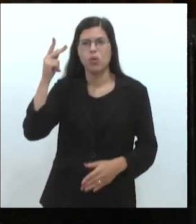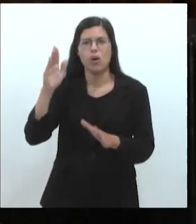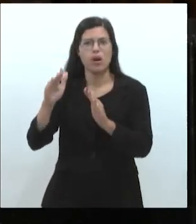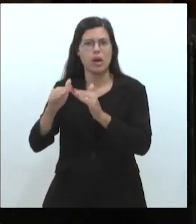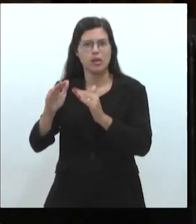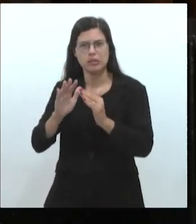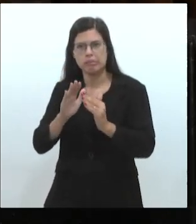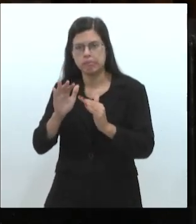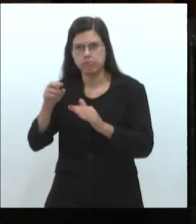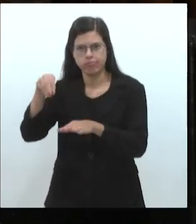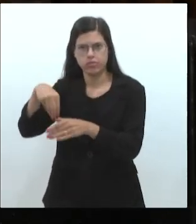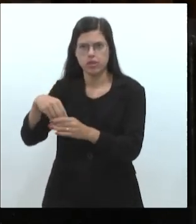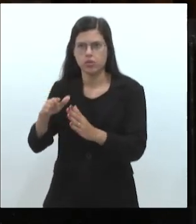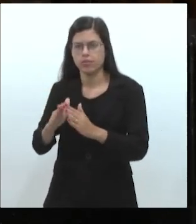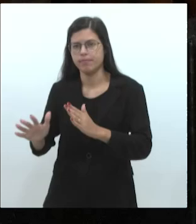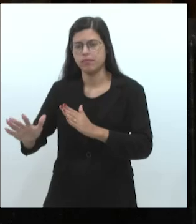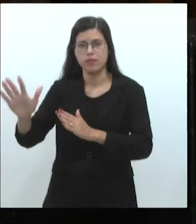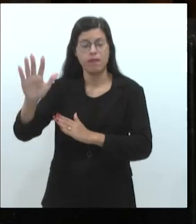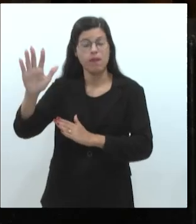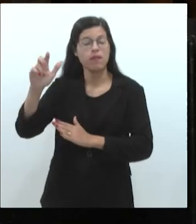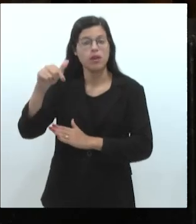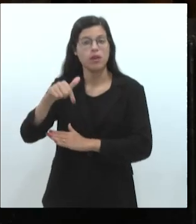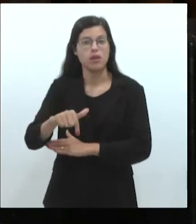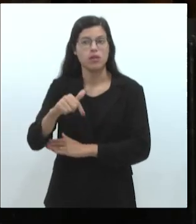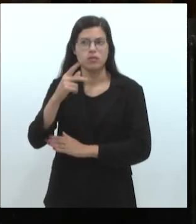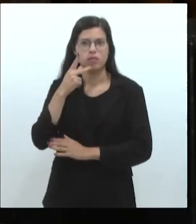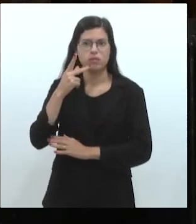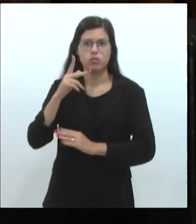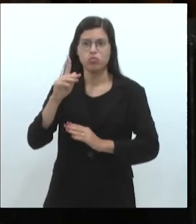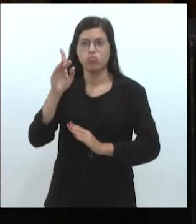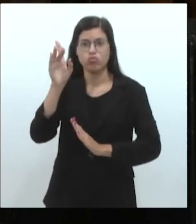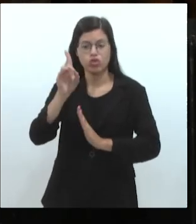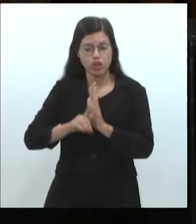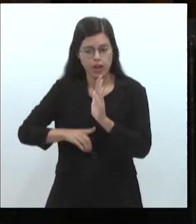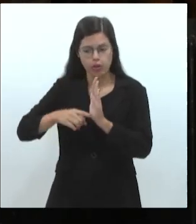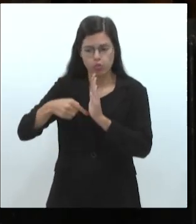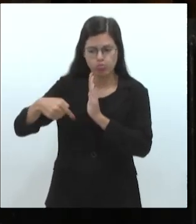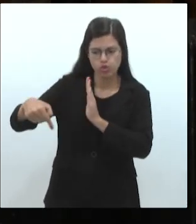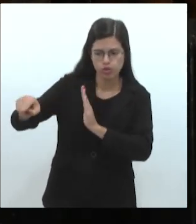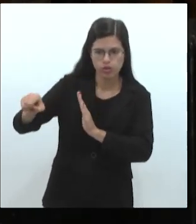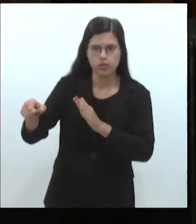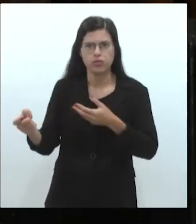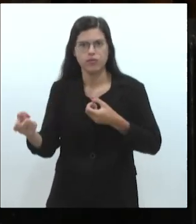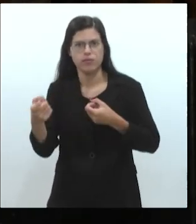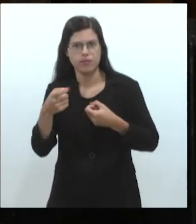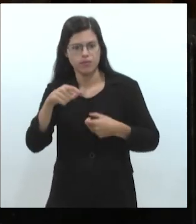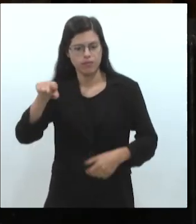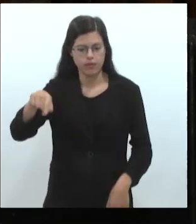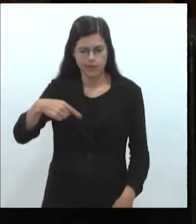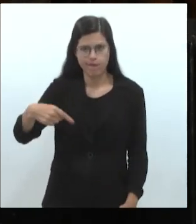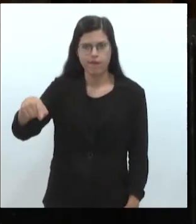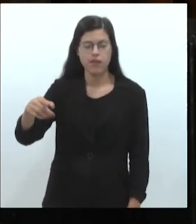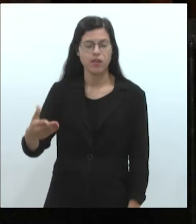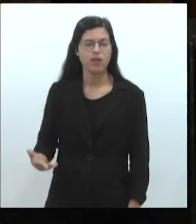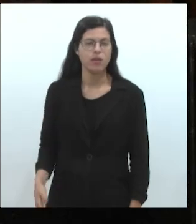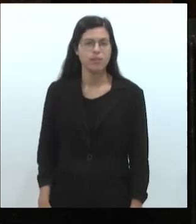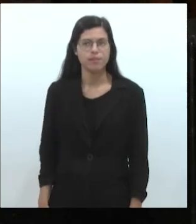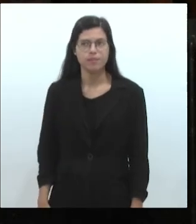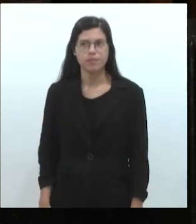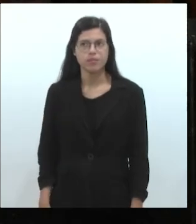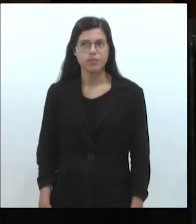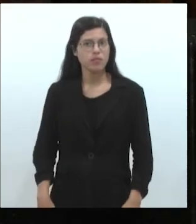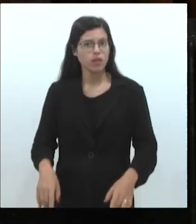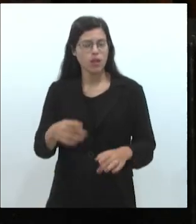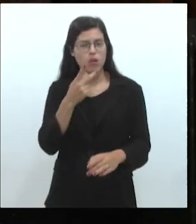de favela, a gente não só está falando do direito de ir e vir, vou te dar um exemplo, grande amigo